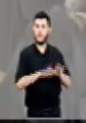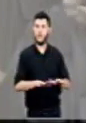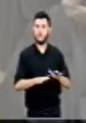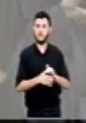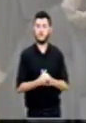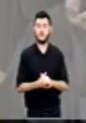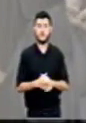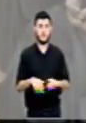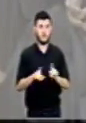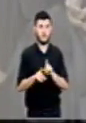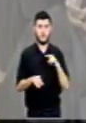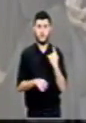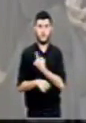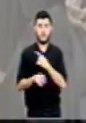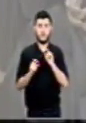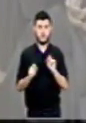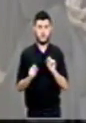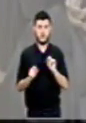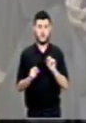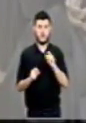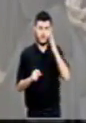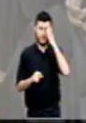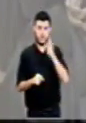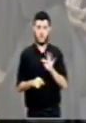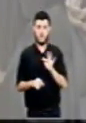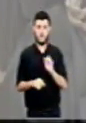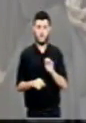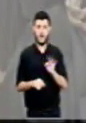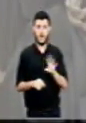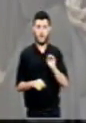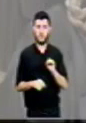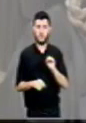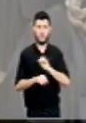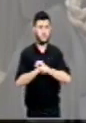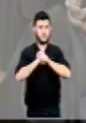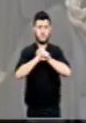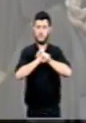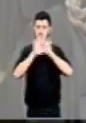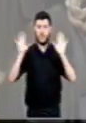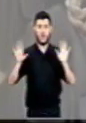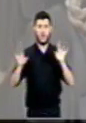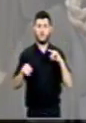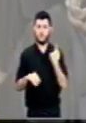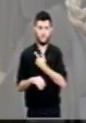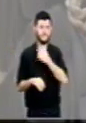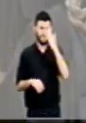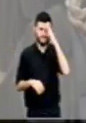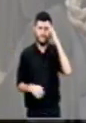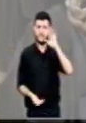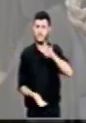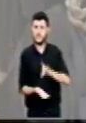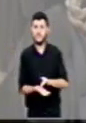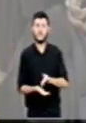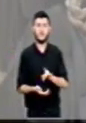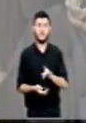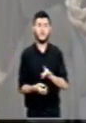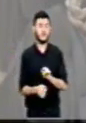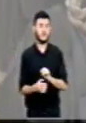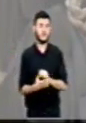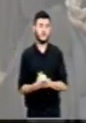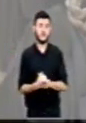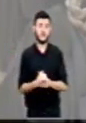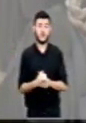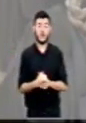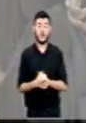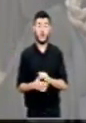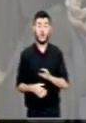está claro, desde já, que não há qualquer ilicitude nessa relação. A Polícia do Senado